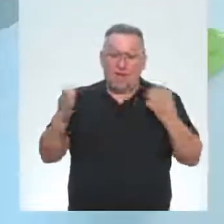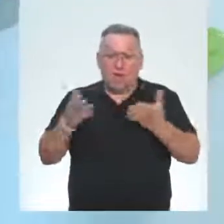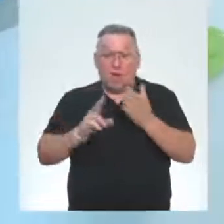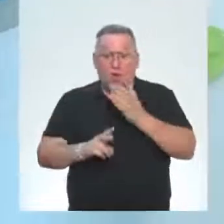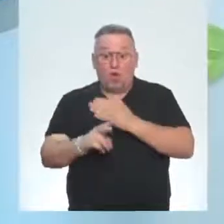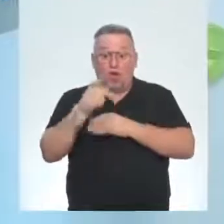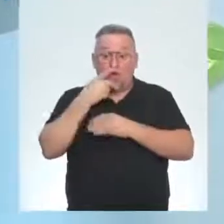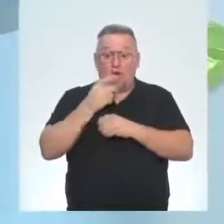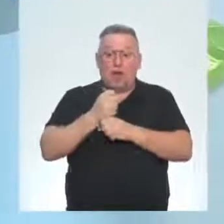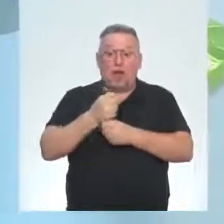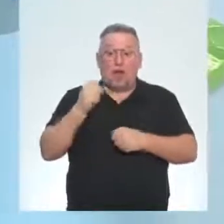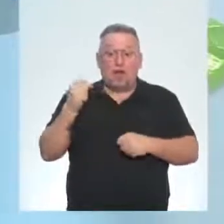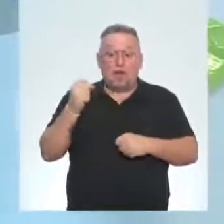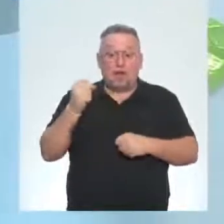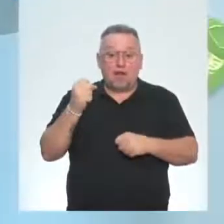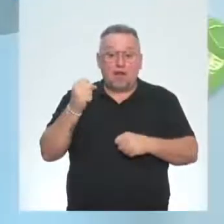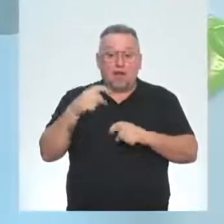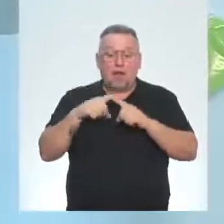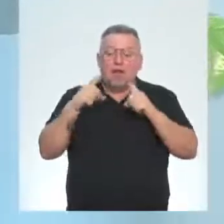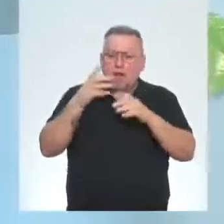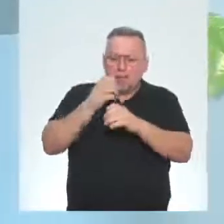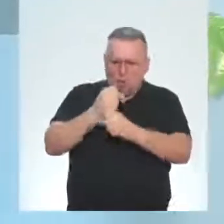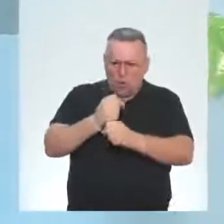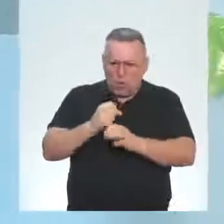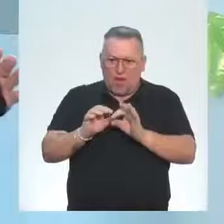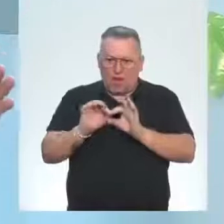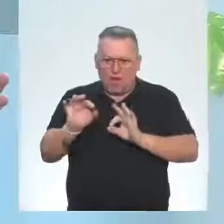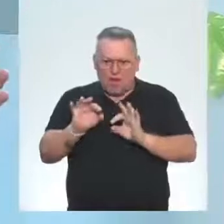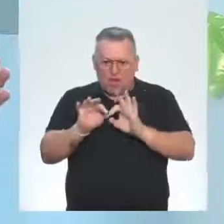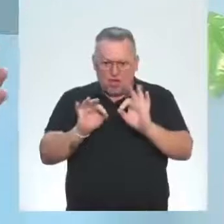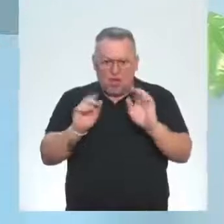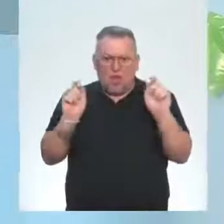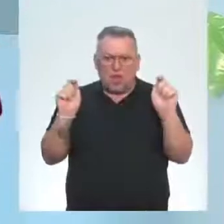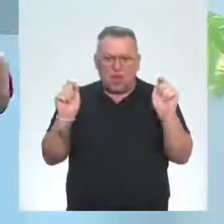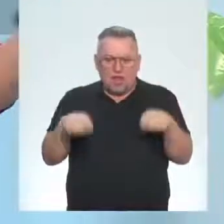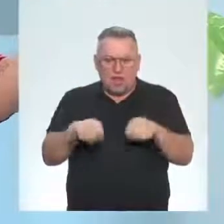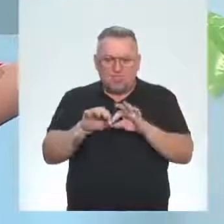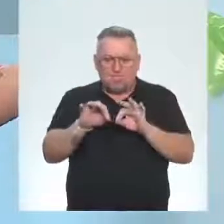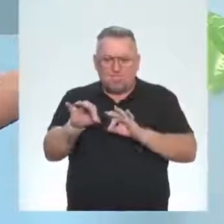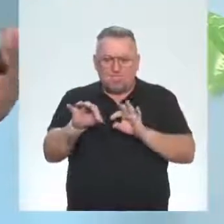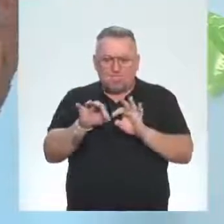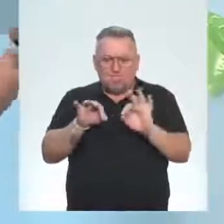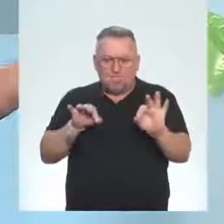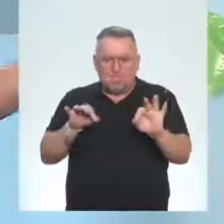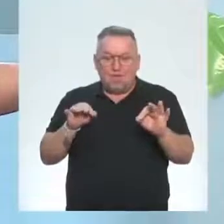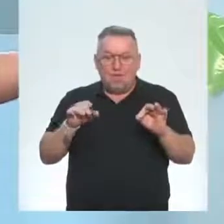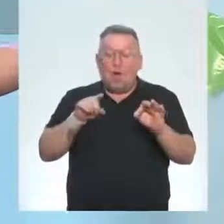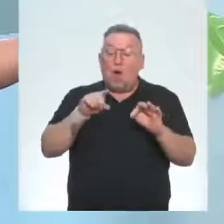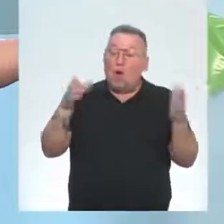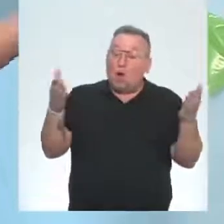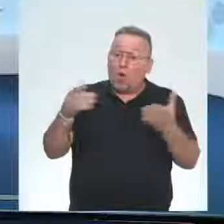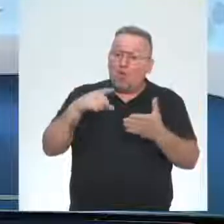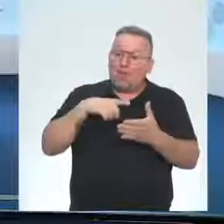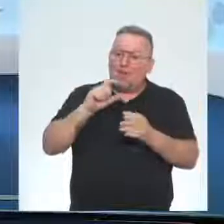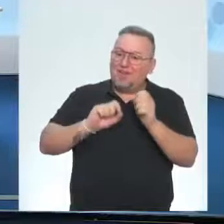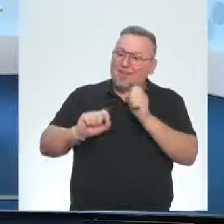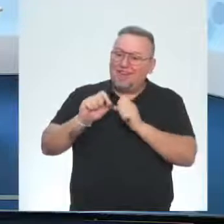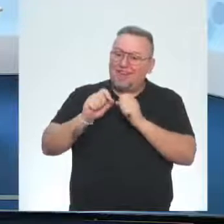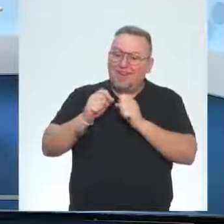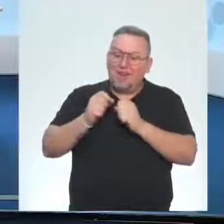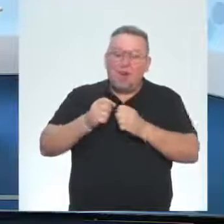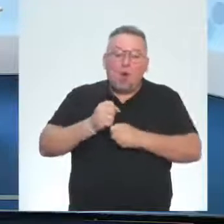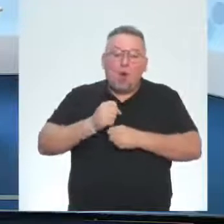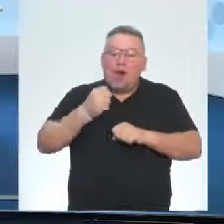sobre grandezas. Se dá para contar, se dá para medir, é uma grandeza. Em falar em grandeza, ele hoje aqui comigo, o